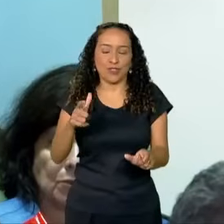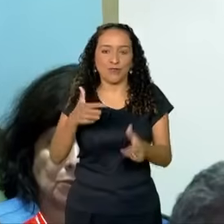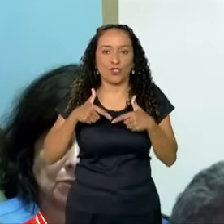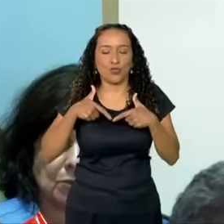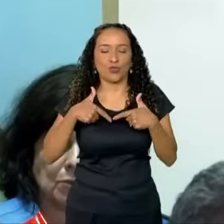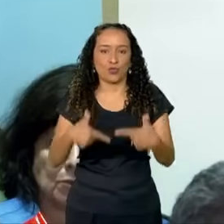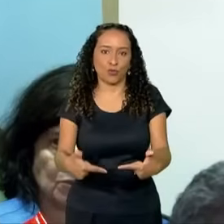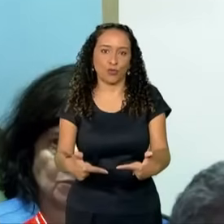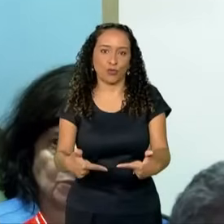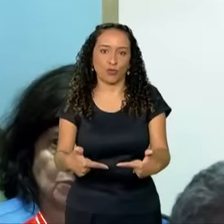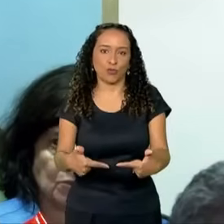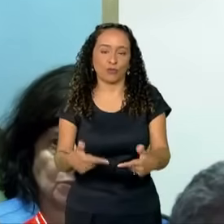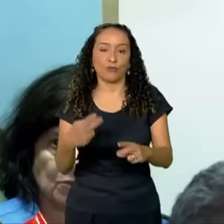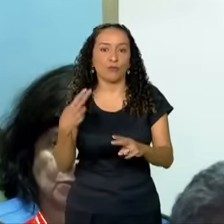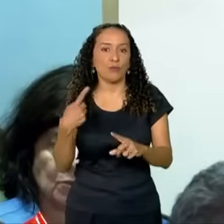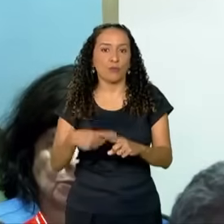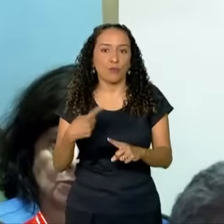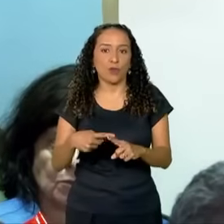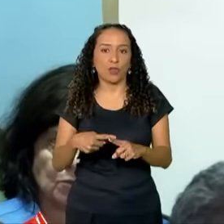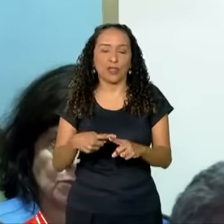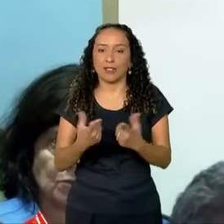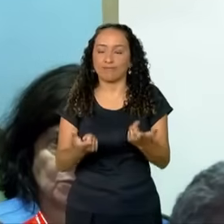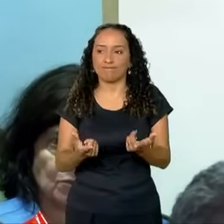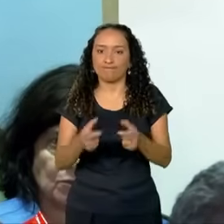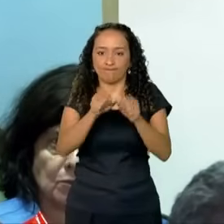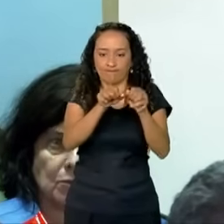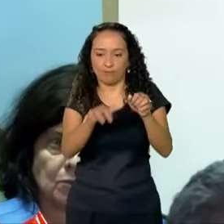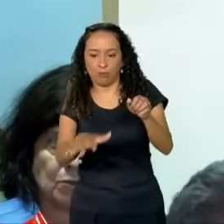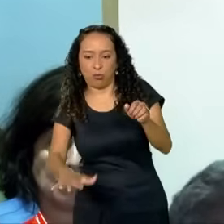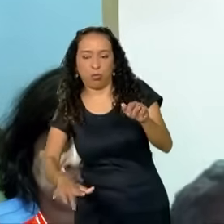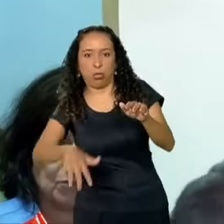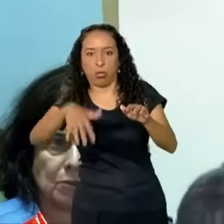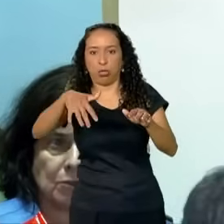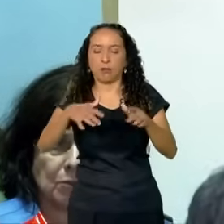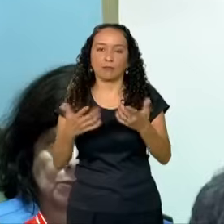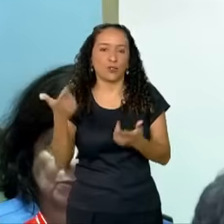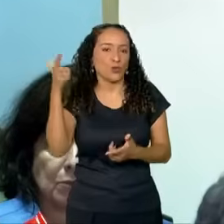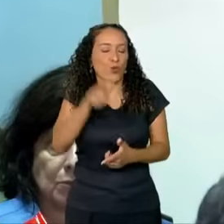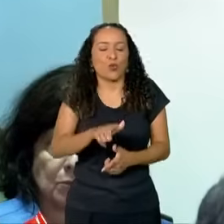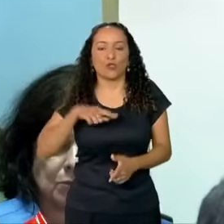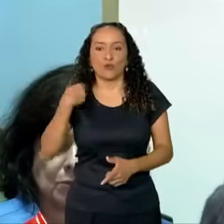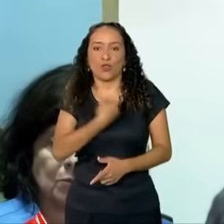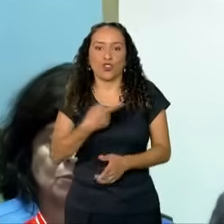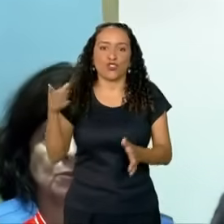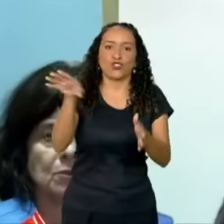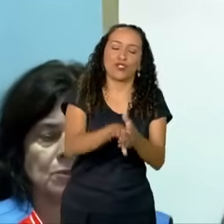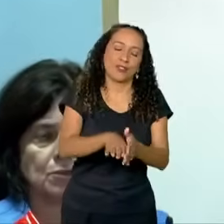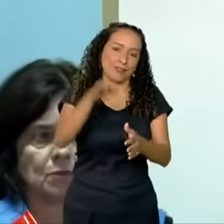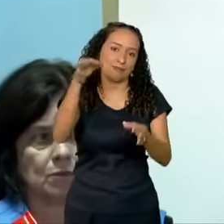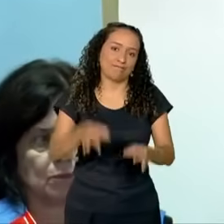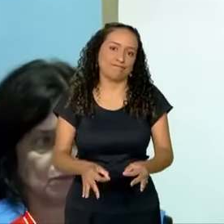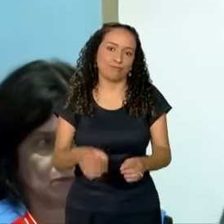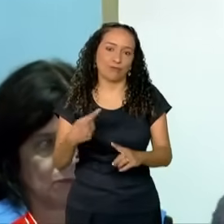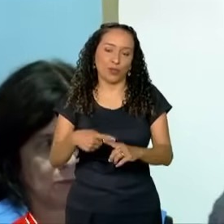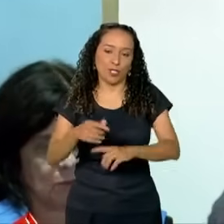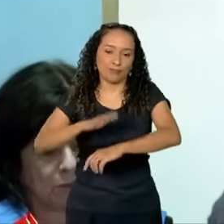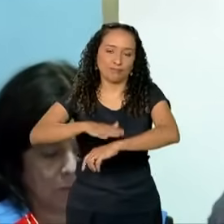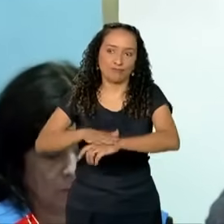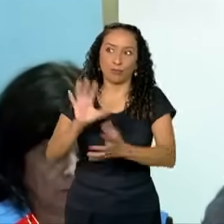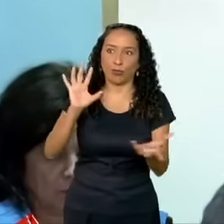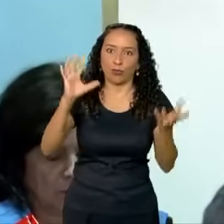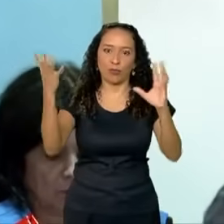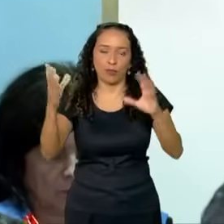sorte, porque foram soterradas, ou que não deu para nós chegarmos a tempo, devido às condições do